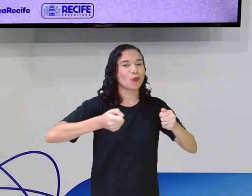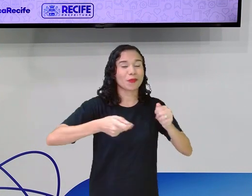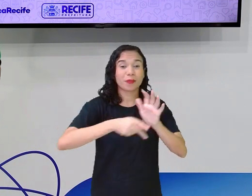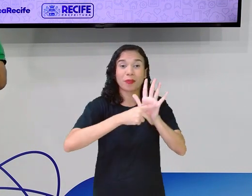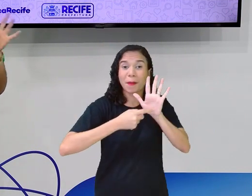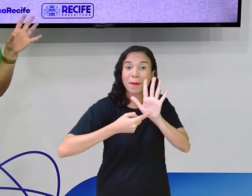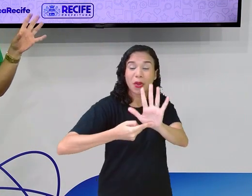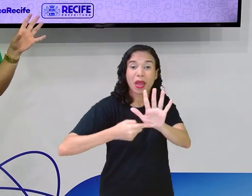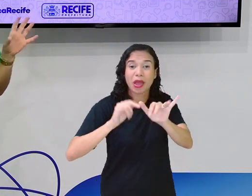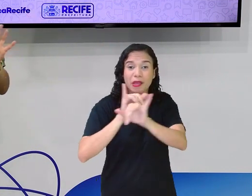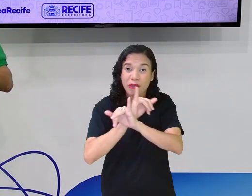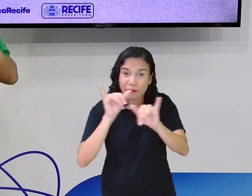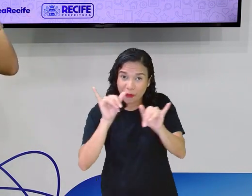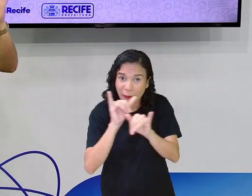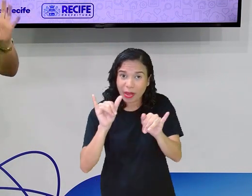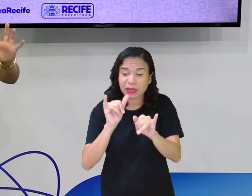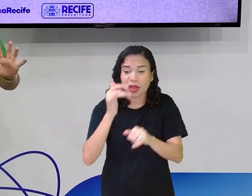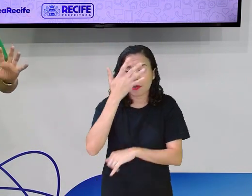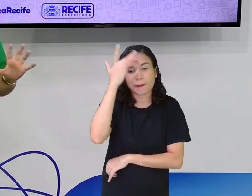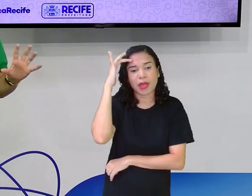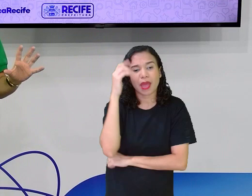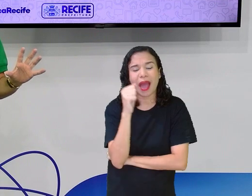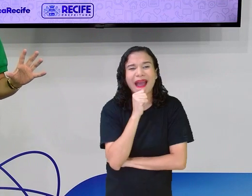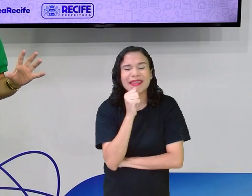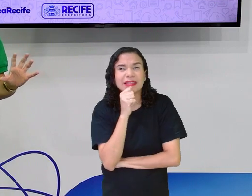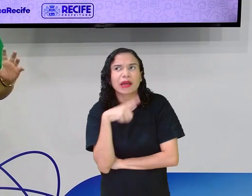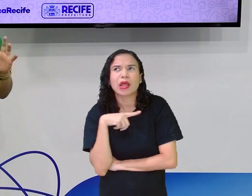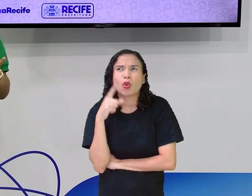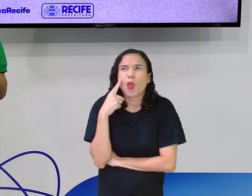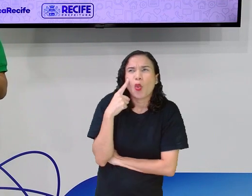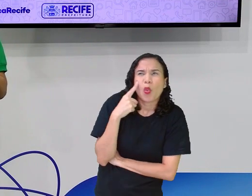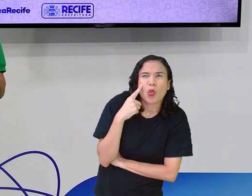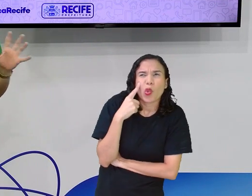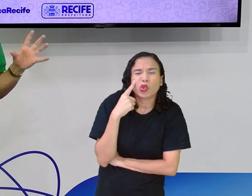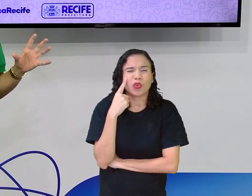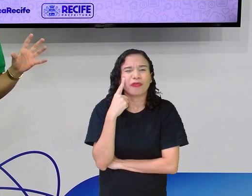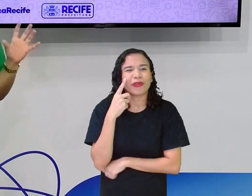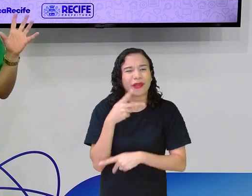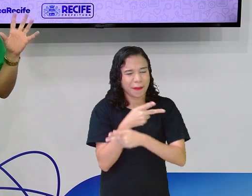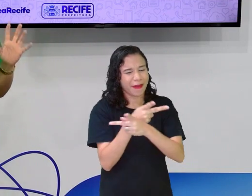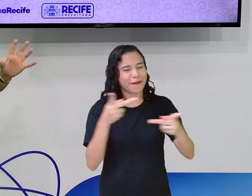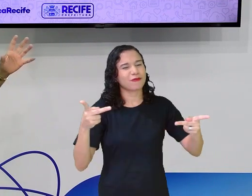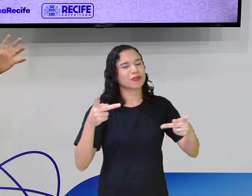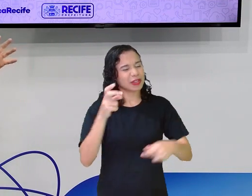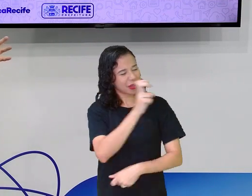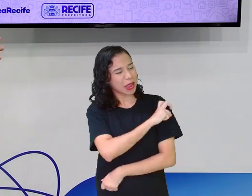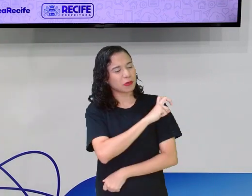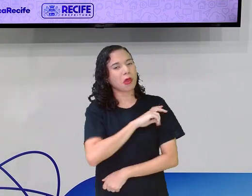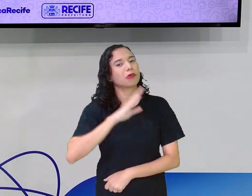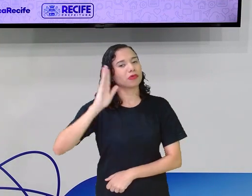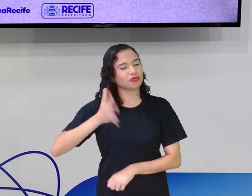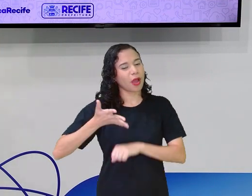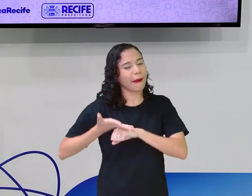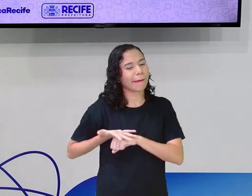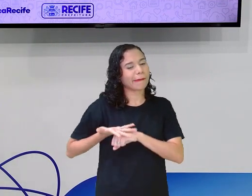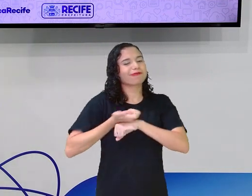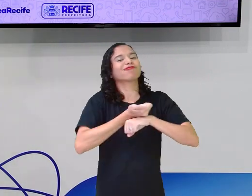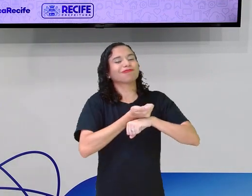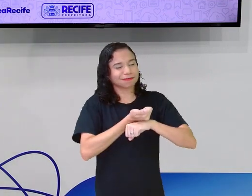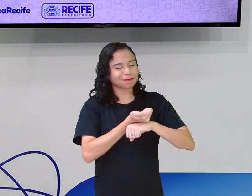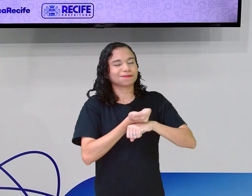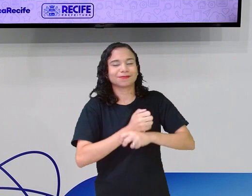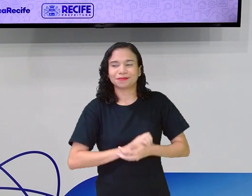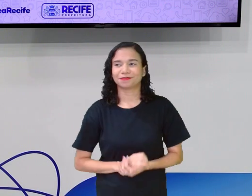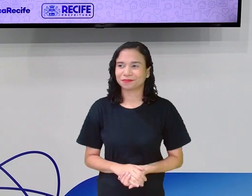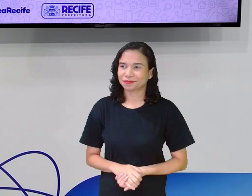essas informações realmente para quem ainda ficou com alguma dúvida, mas eu tenho certeza que o quinto ano já domina isso